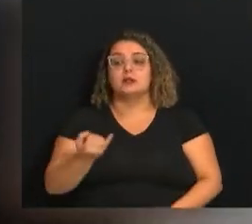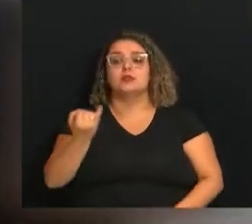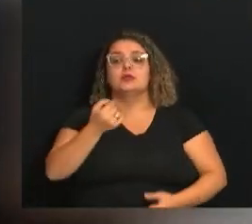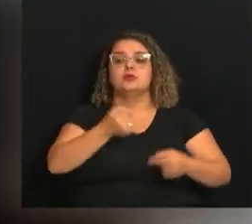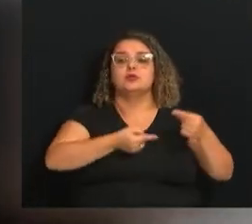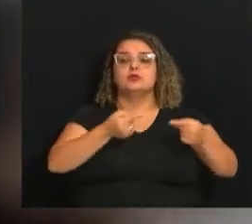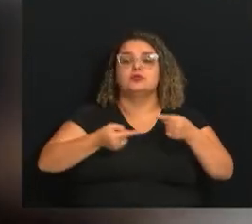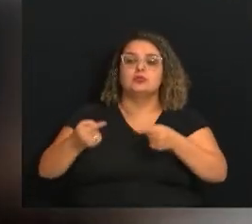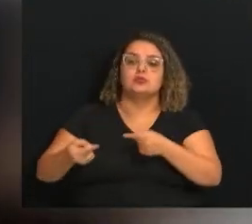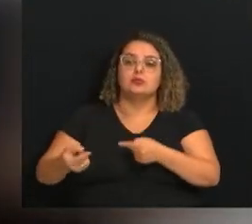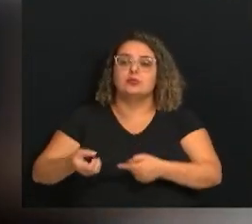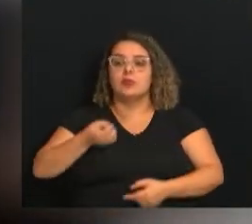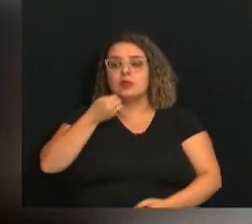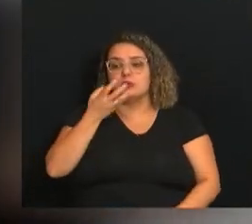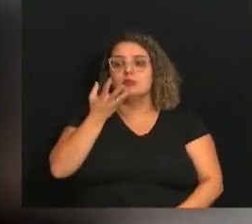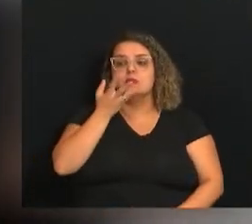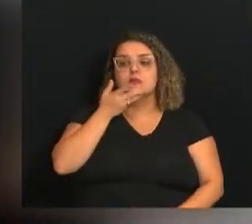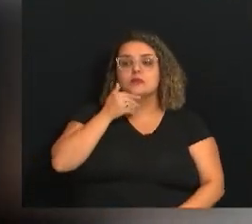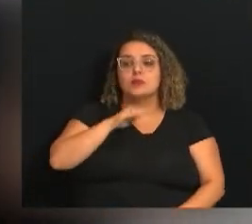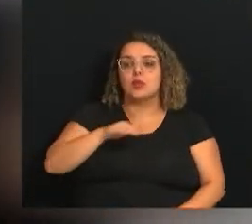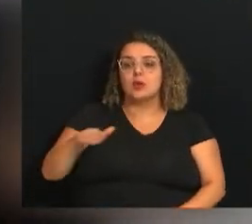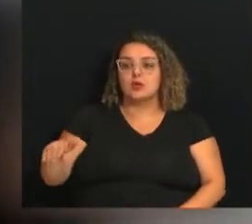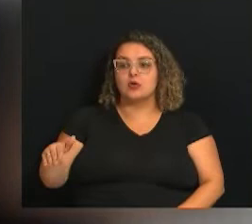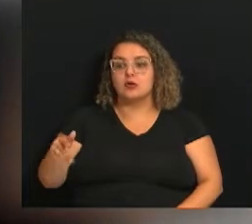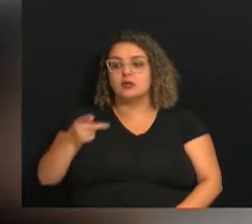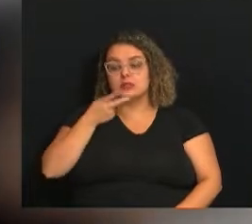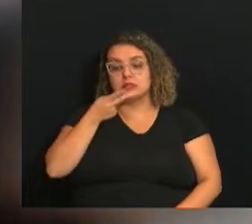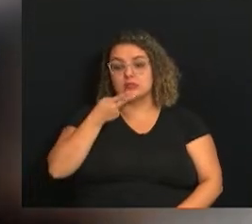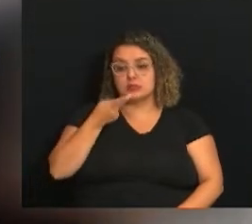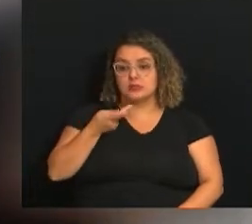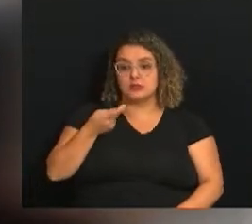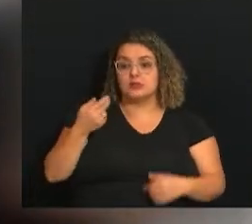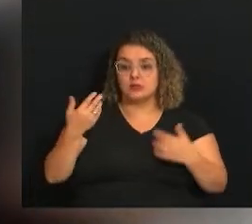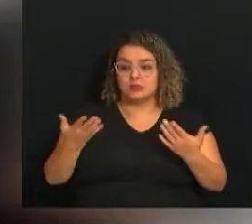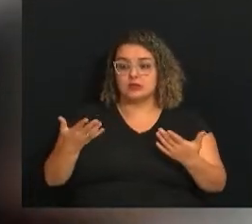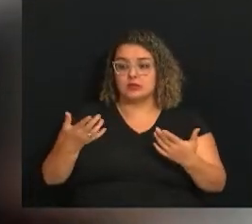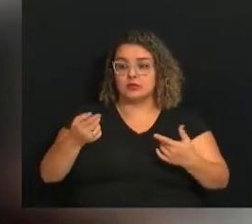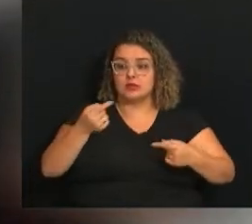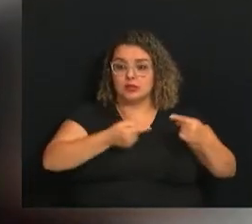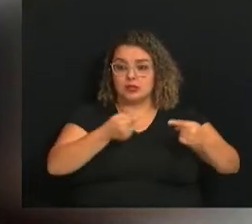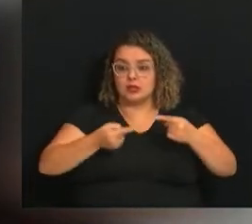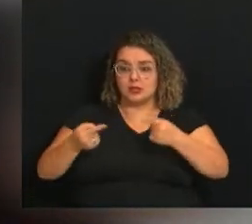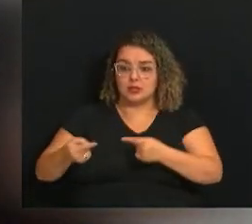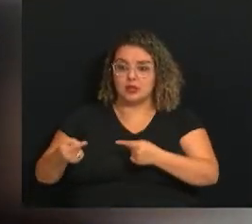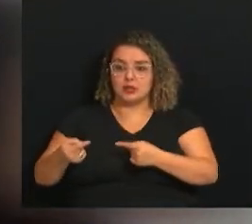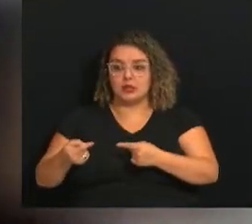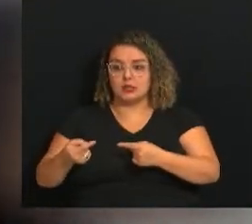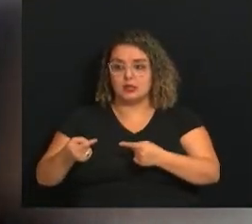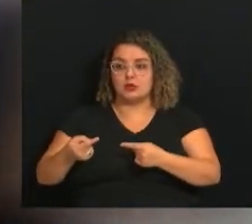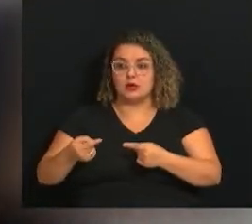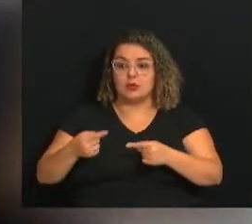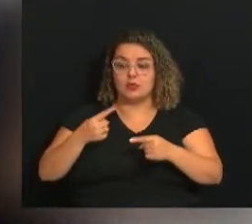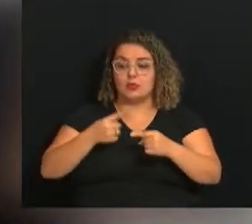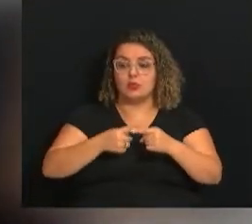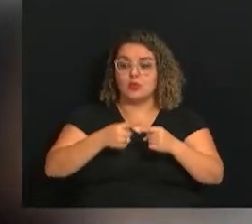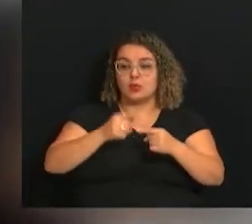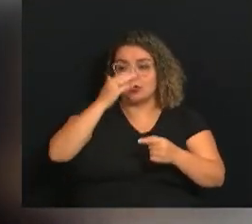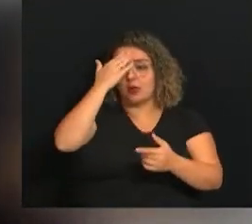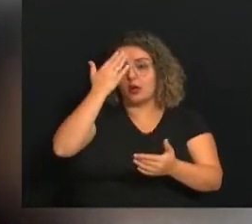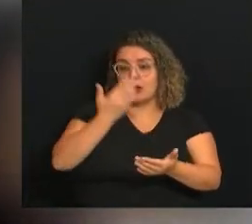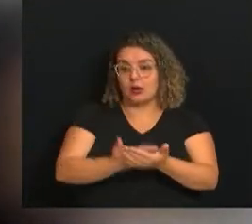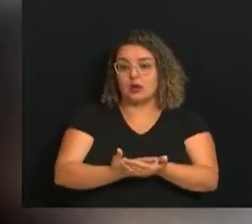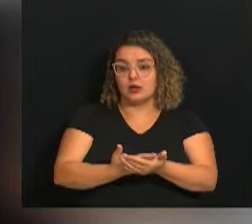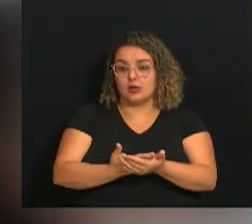bem das crianças. Dizer que eu estou fazendo esse debate, trazendo, porque realmente eu acredito, porque eu sei